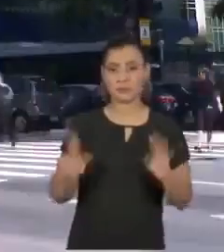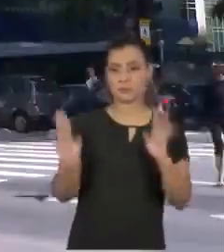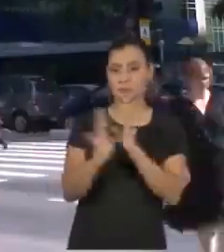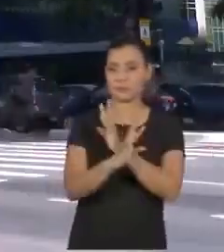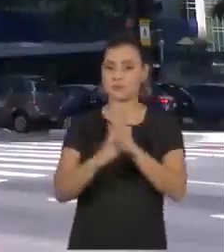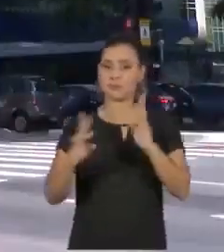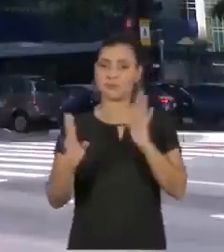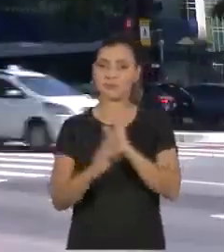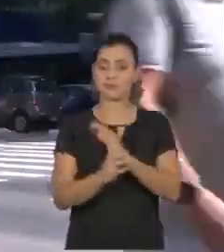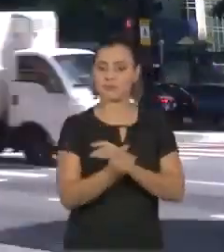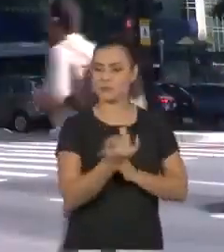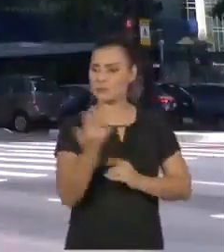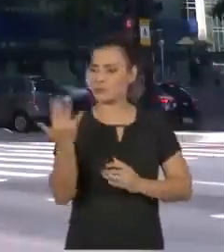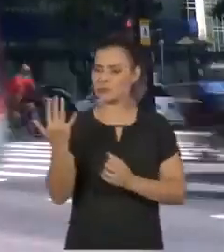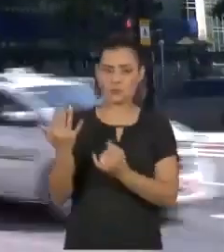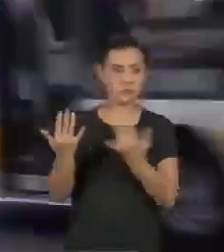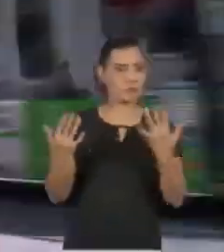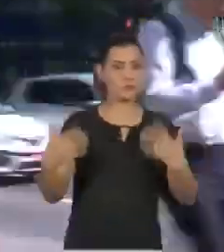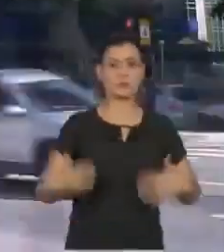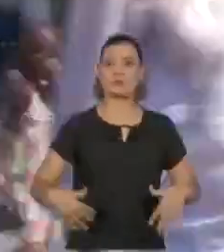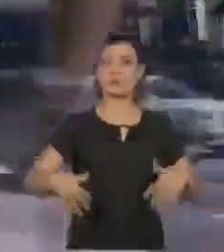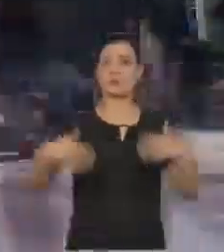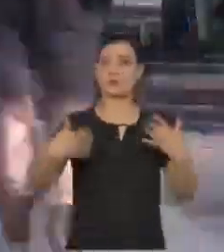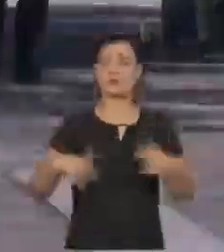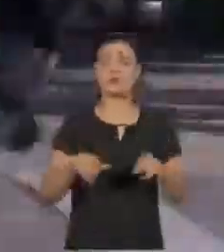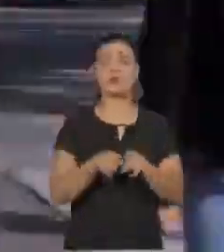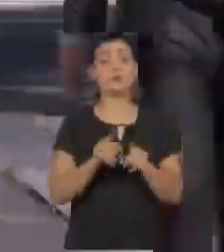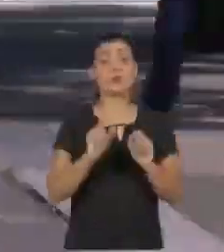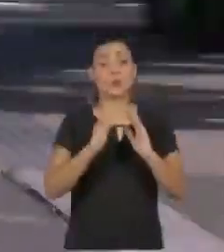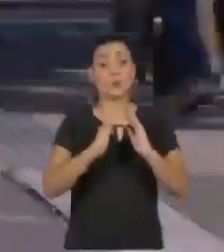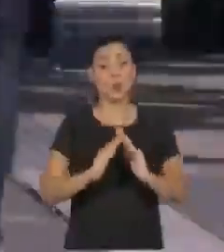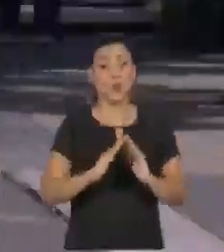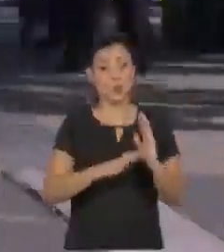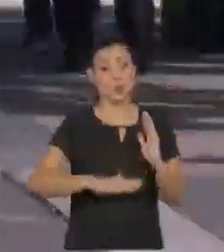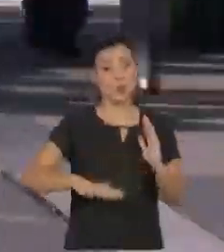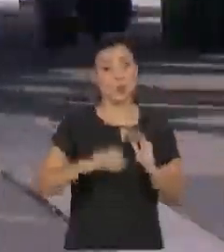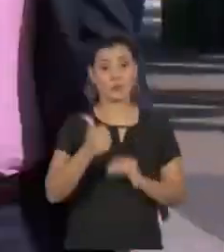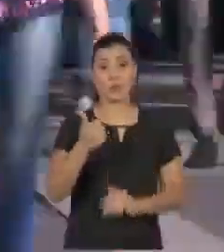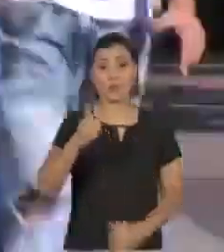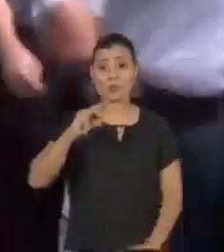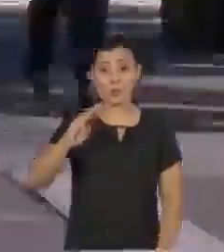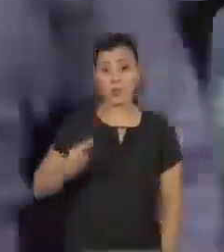números grandiosos que São Paulo ostenta está o de habitantes.